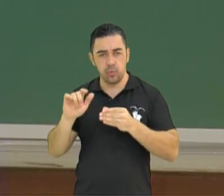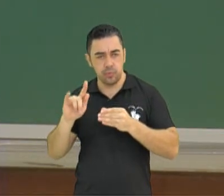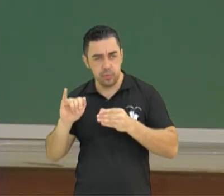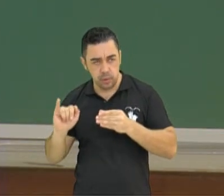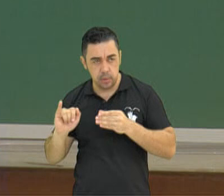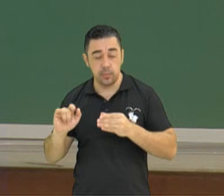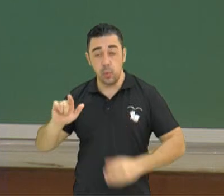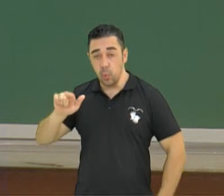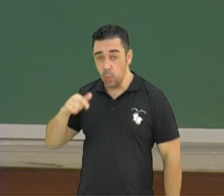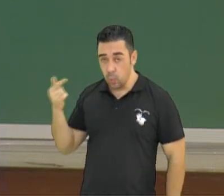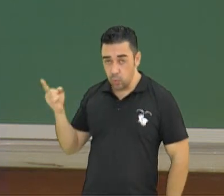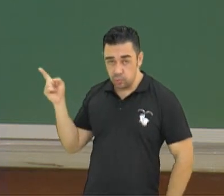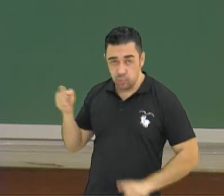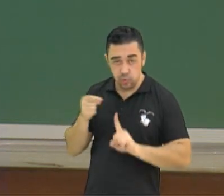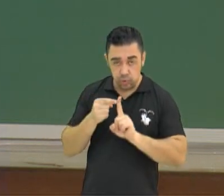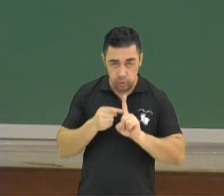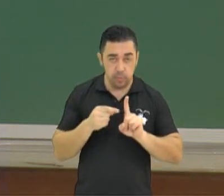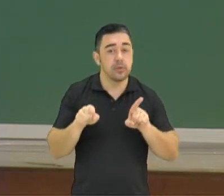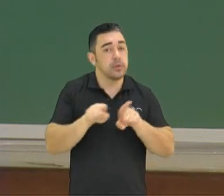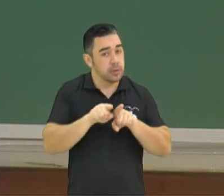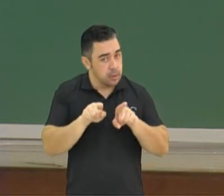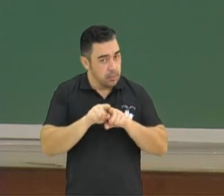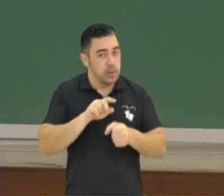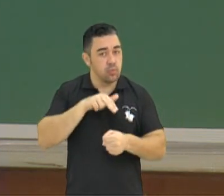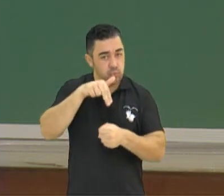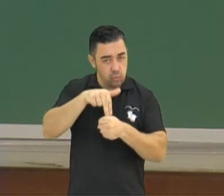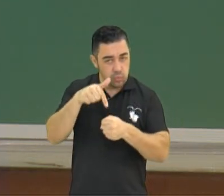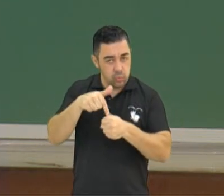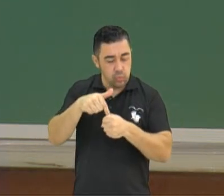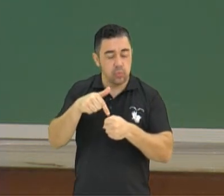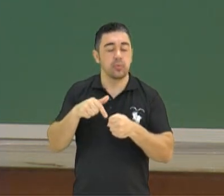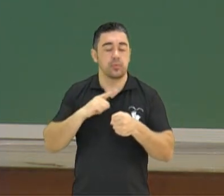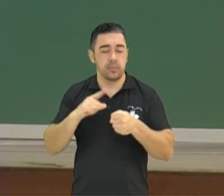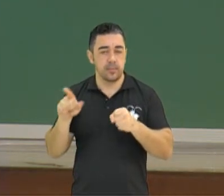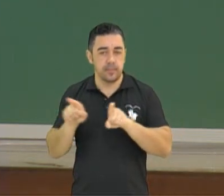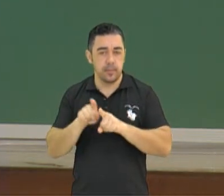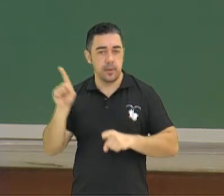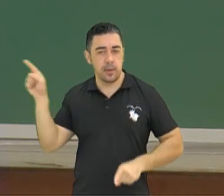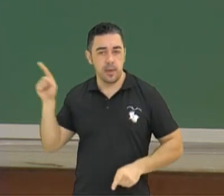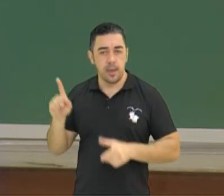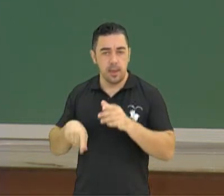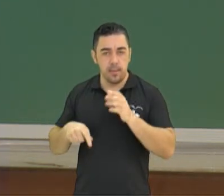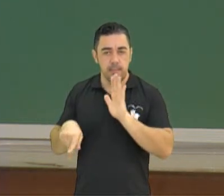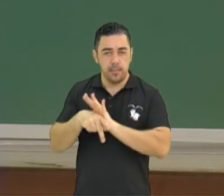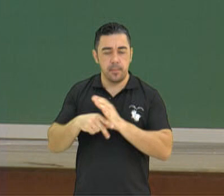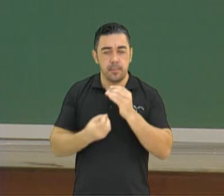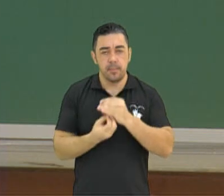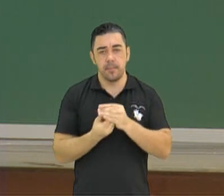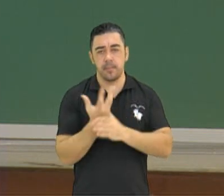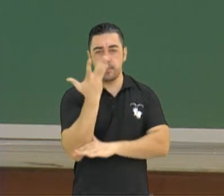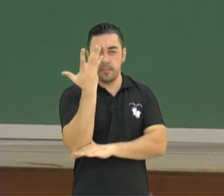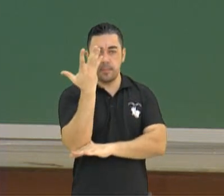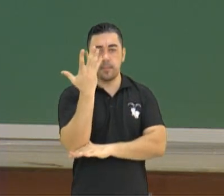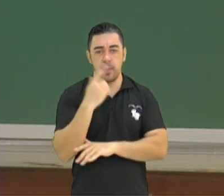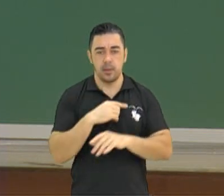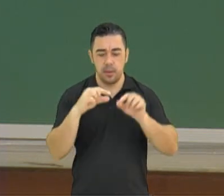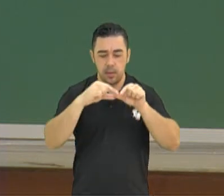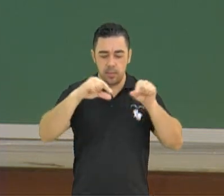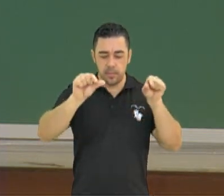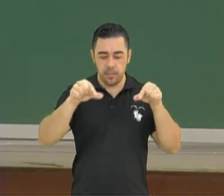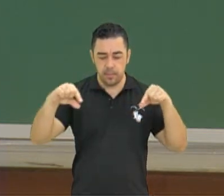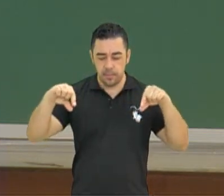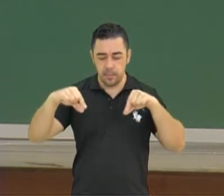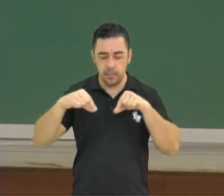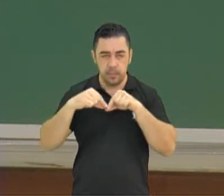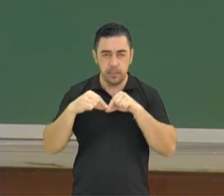está outro tipo de célula também, eucarionte, ó, porque também tem um núcleo, né? Mas é aqui a célula vegetal, porque dela já tem uma parede celular,